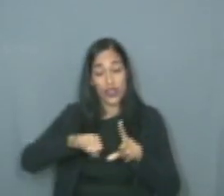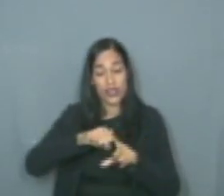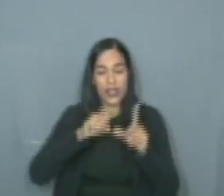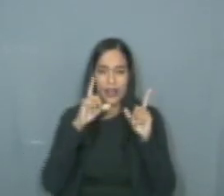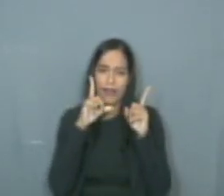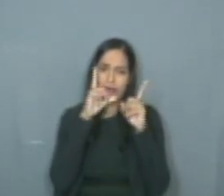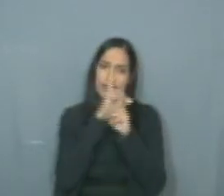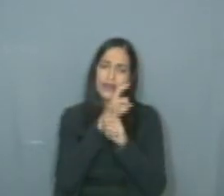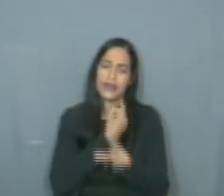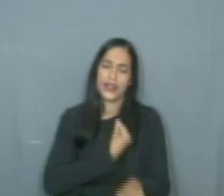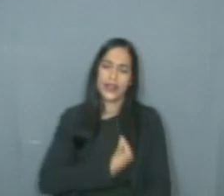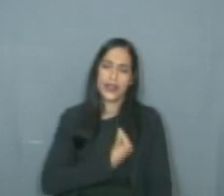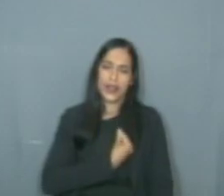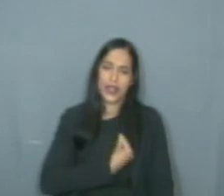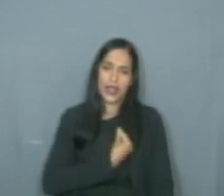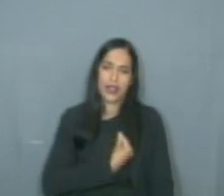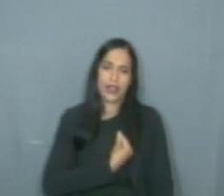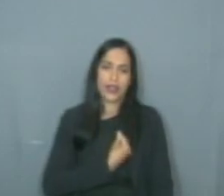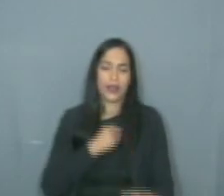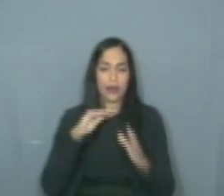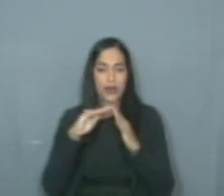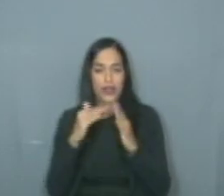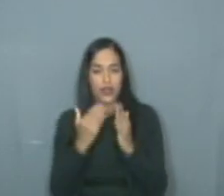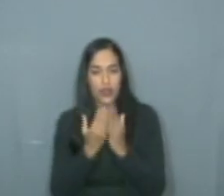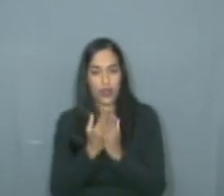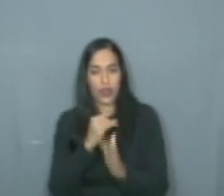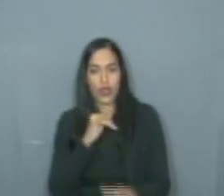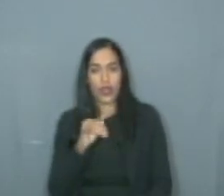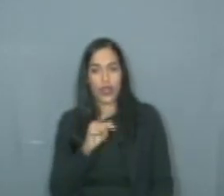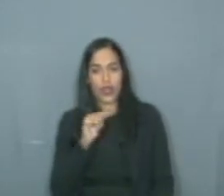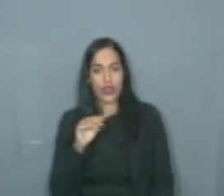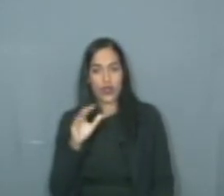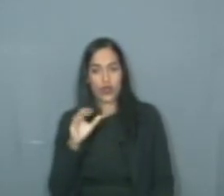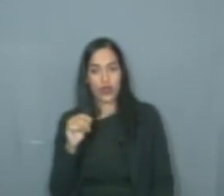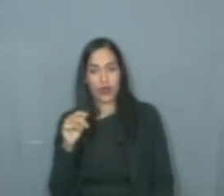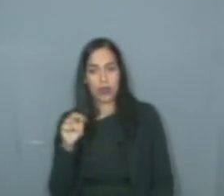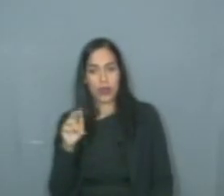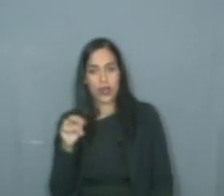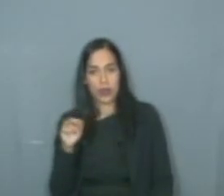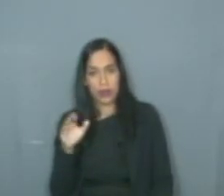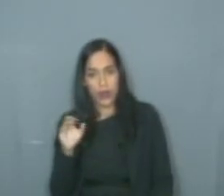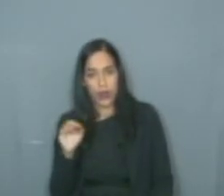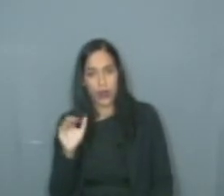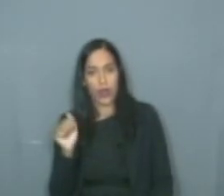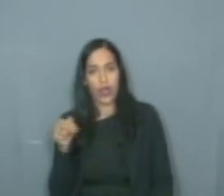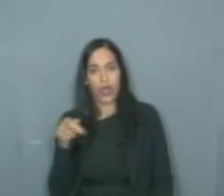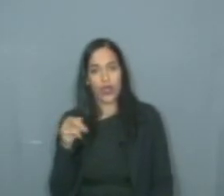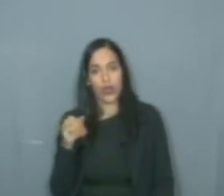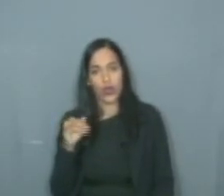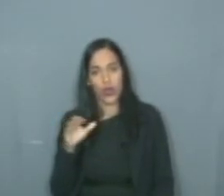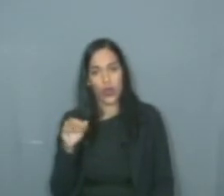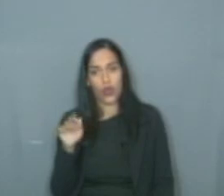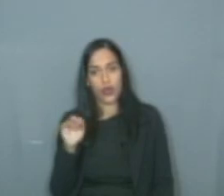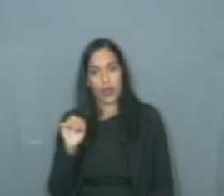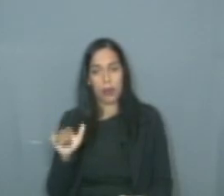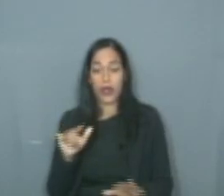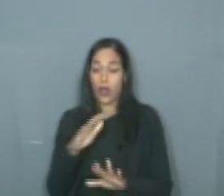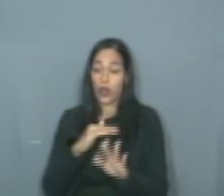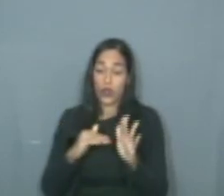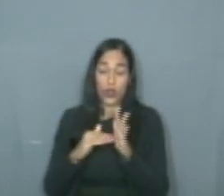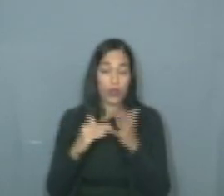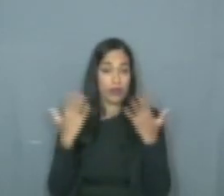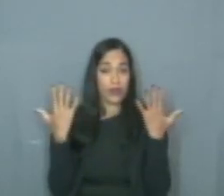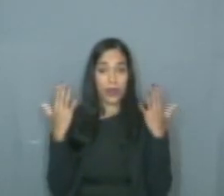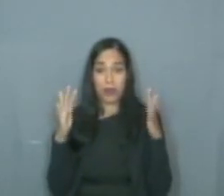sobrevivência. Então, para a Escola João Pernambuco, para Antônio Cabral, todos os nossos aplausos